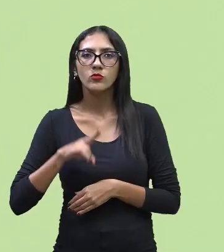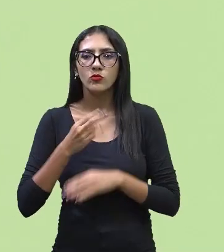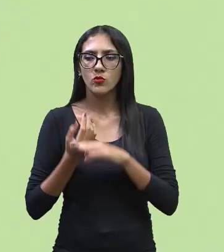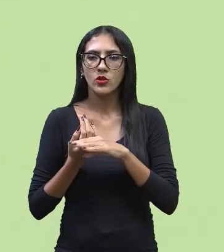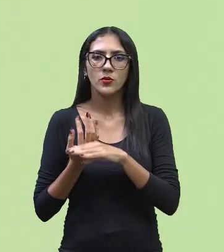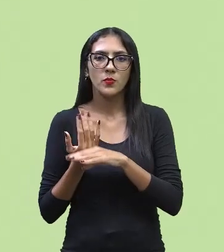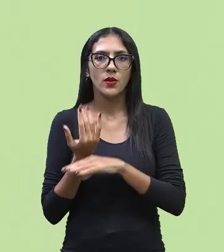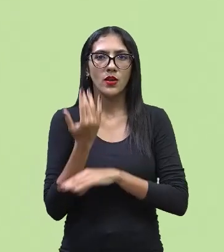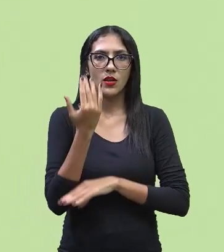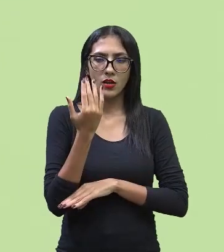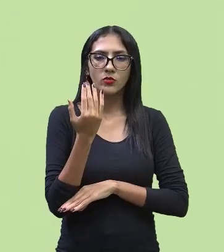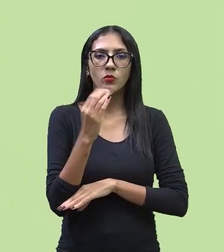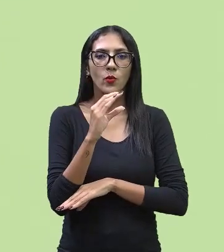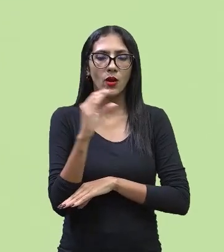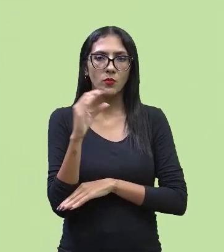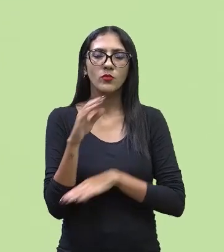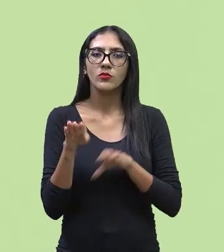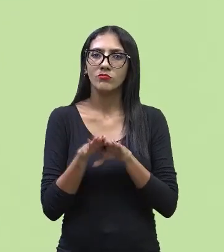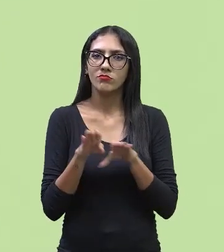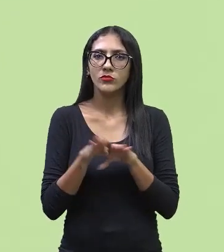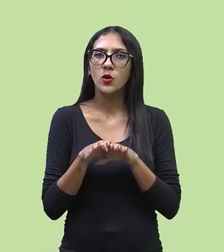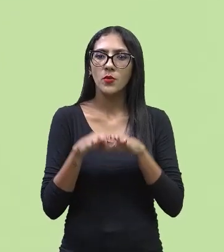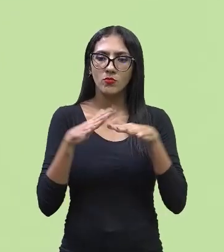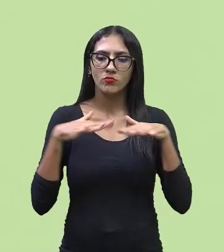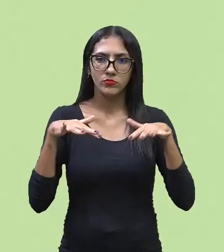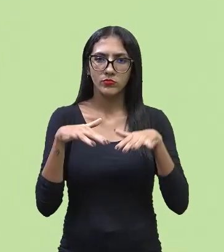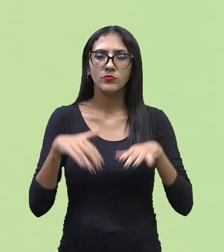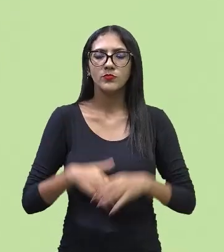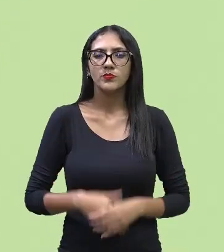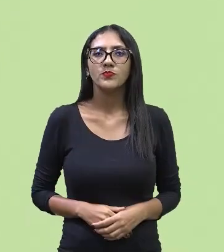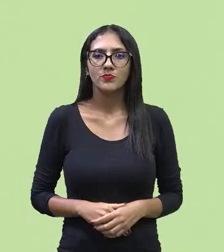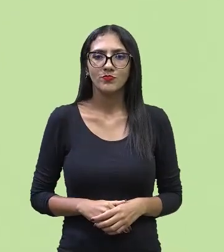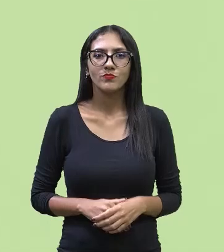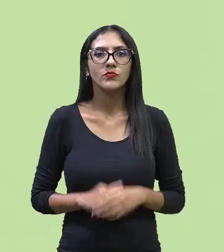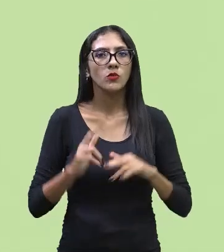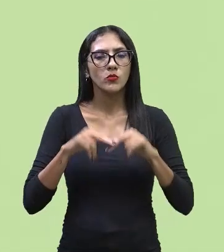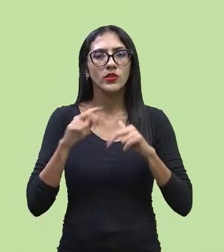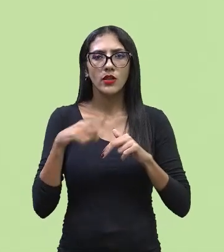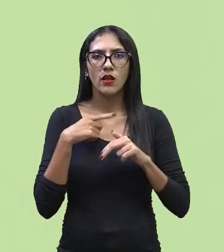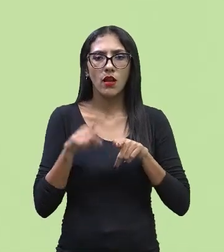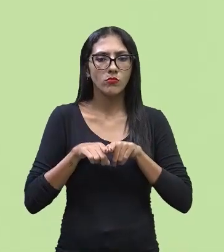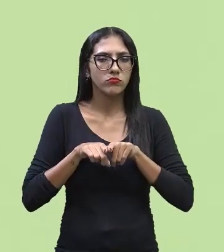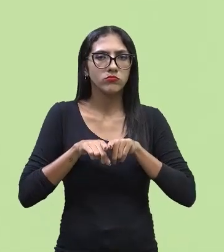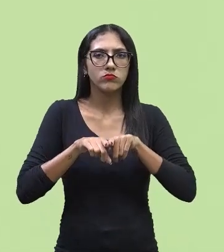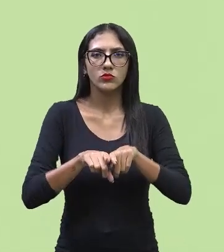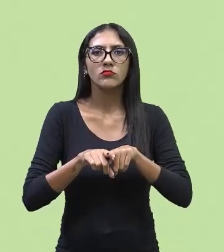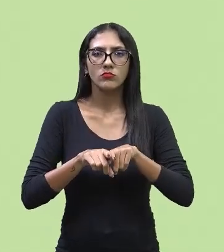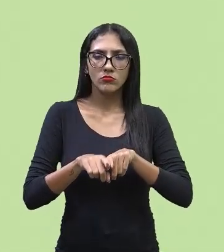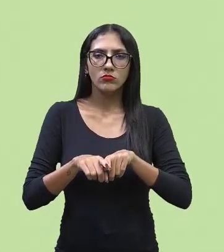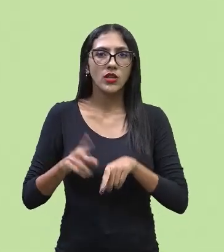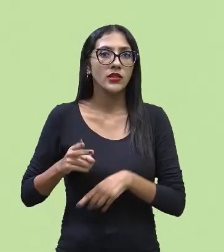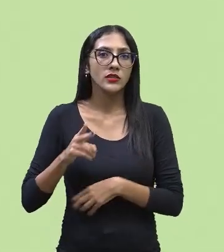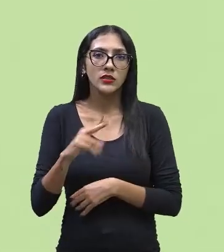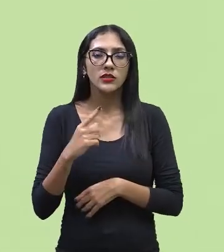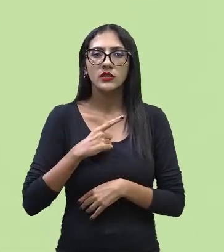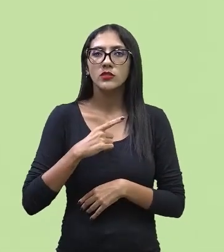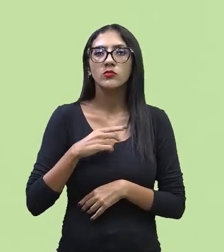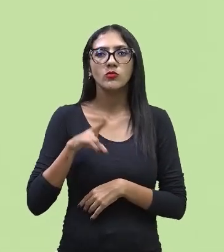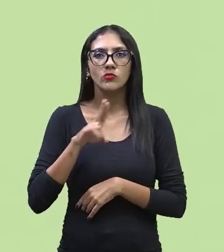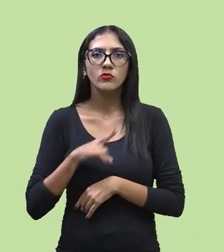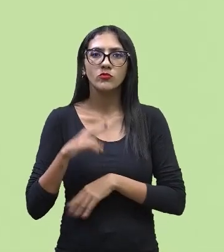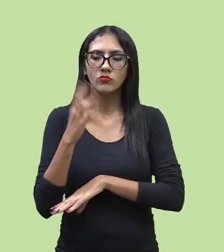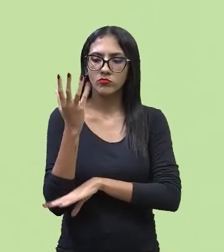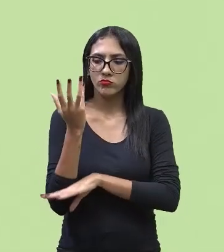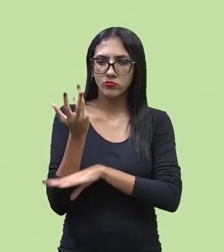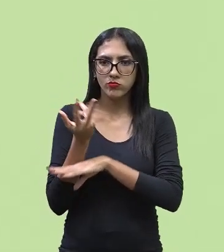liberando o carbono, né, para a atmosfera. Então, é simultâneo e constante essa absorção